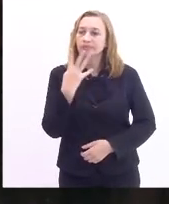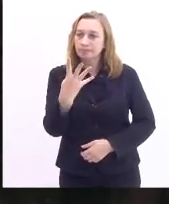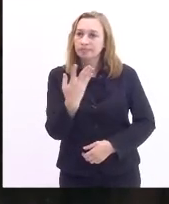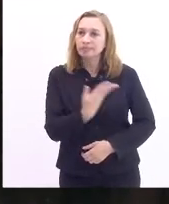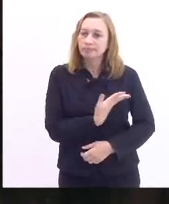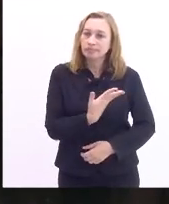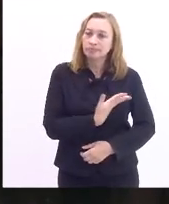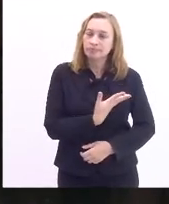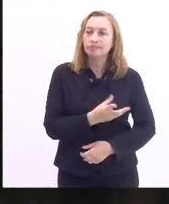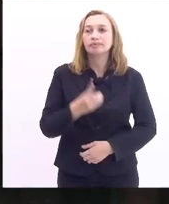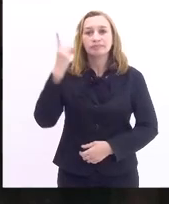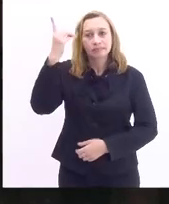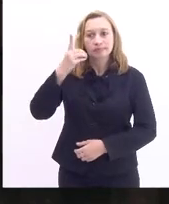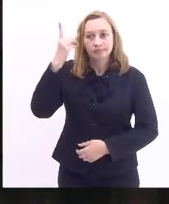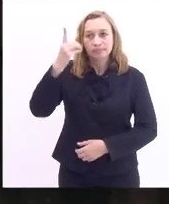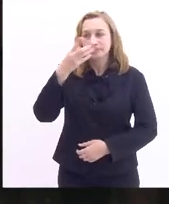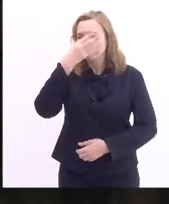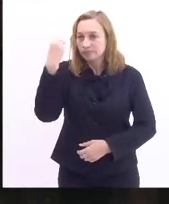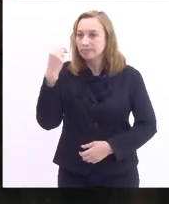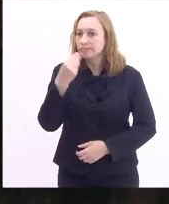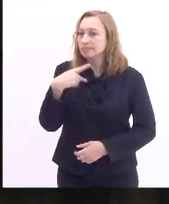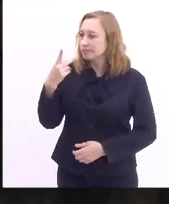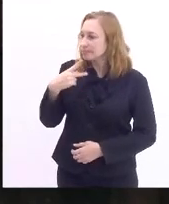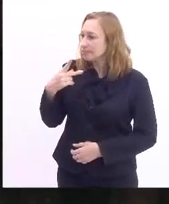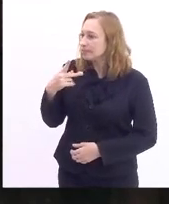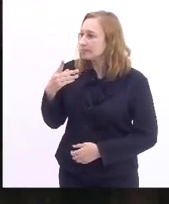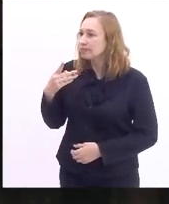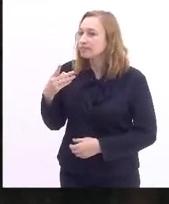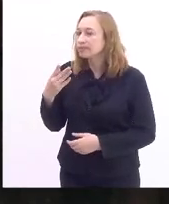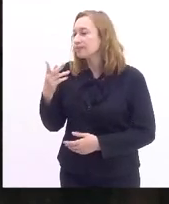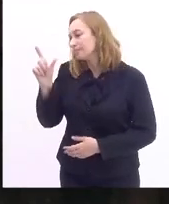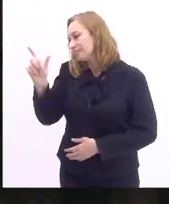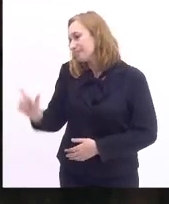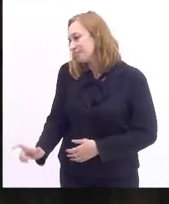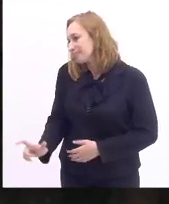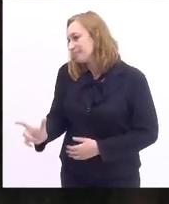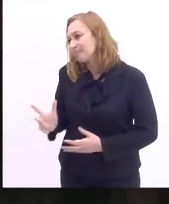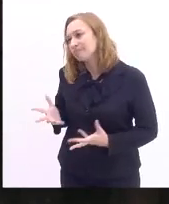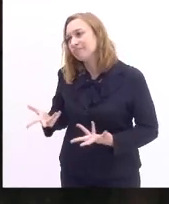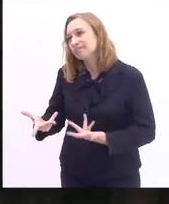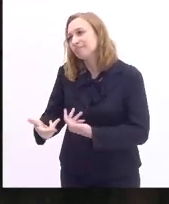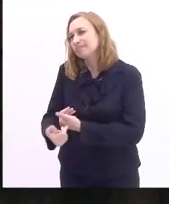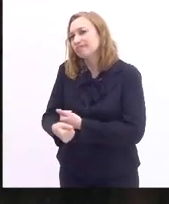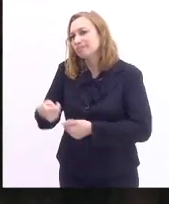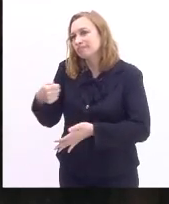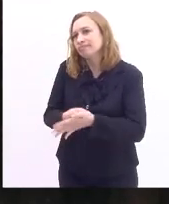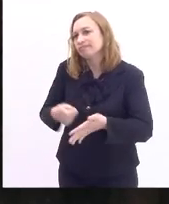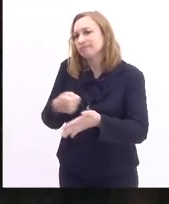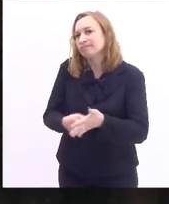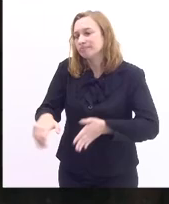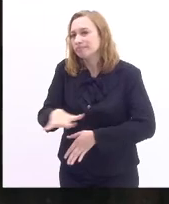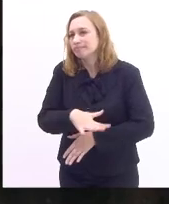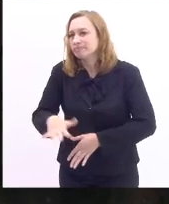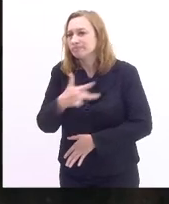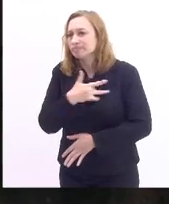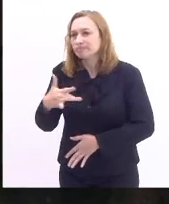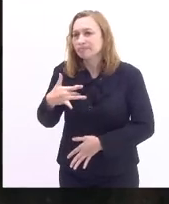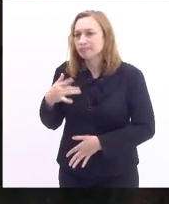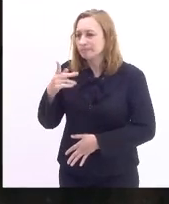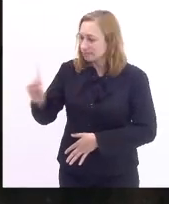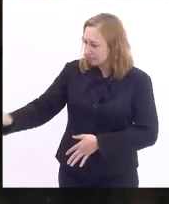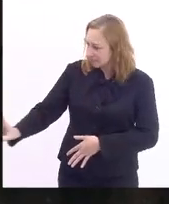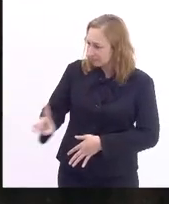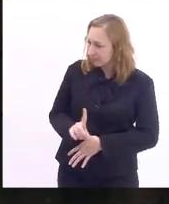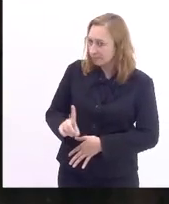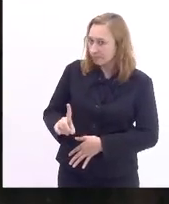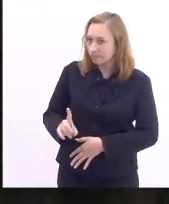quatro companheiros diretoria eu esqueci de citar essa doce de pessoa e lutadora pela área da saúde que fez questão aqui